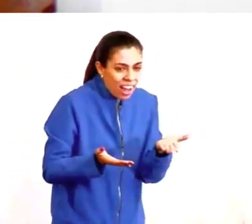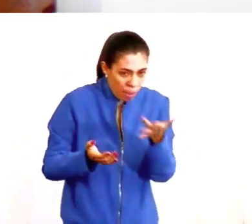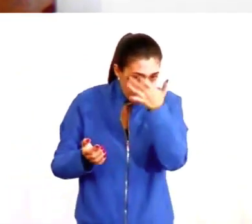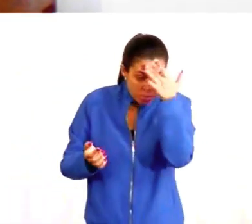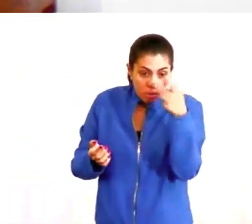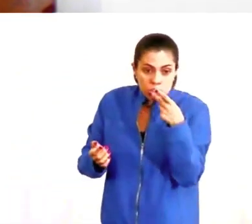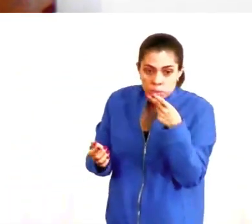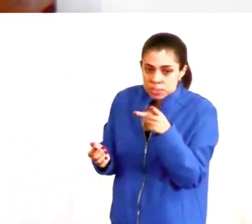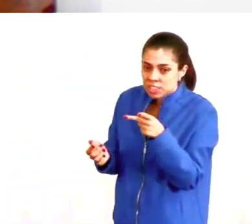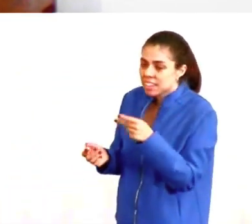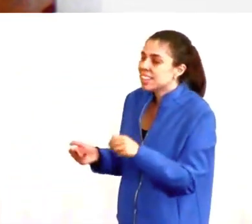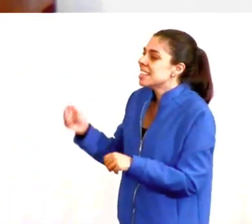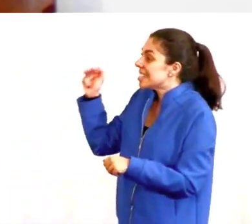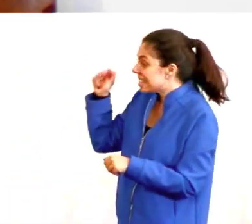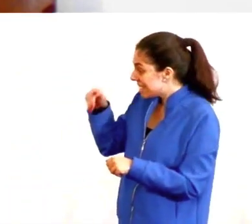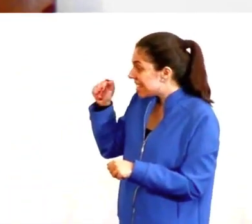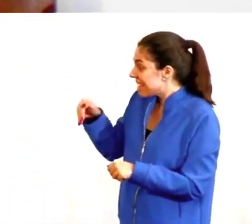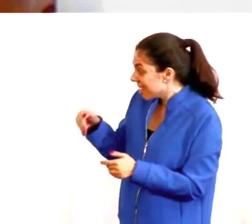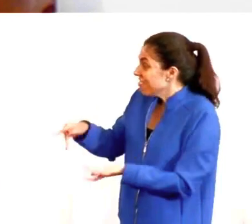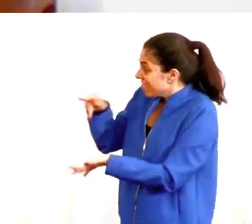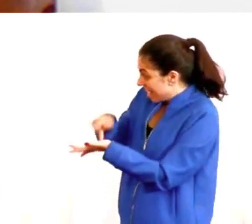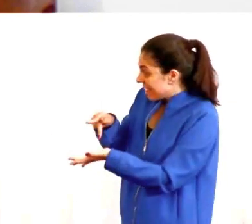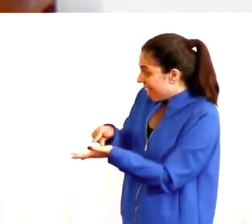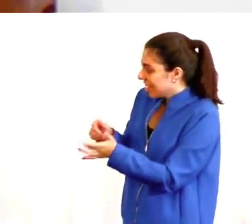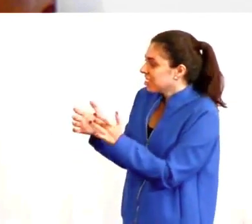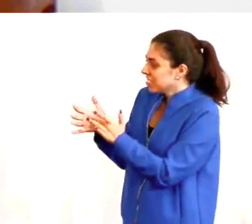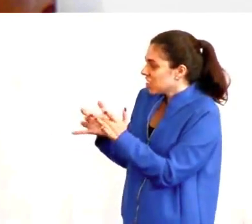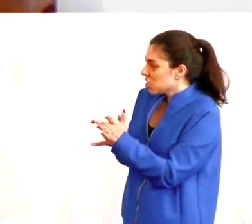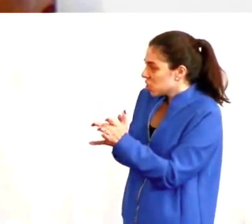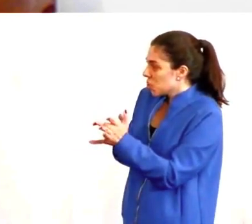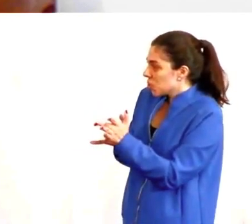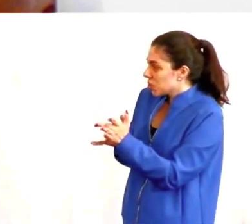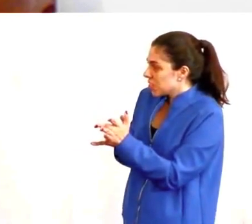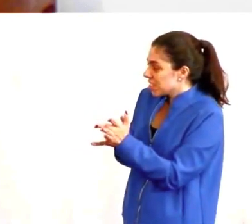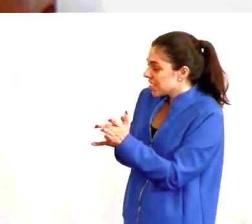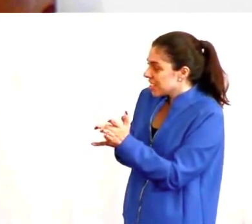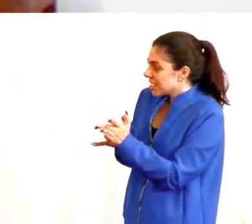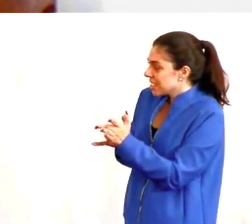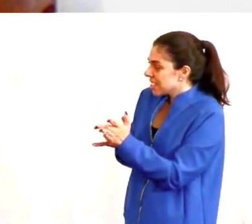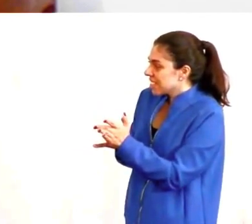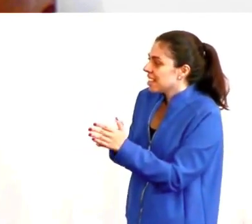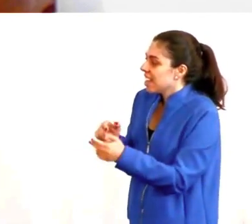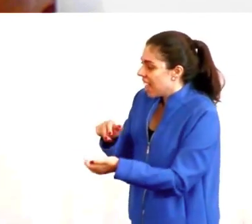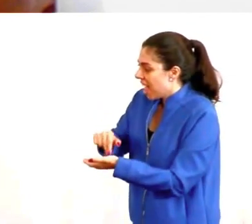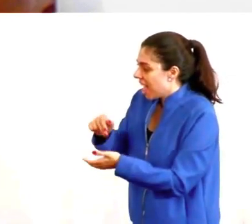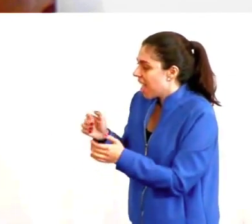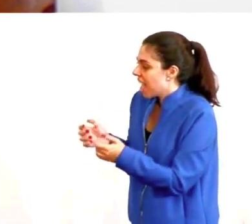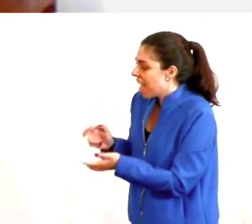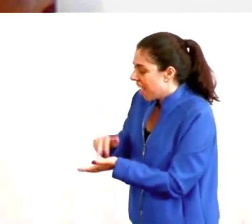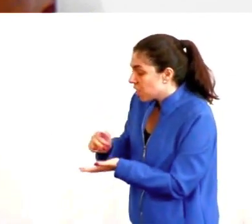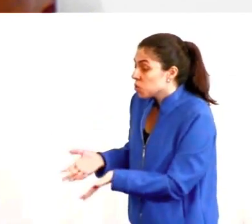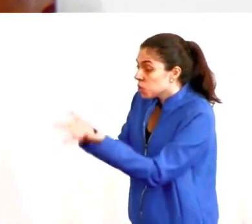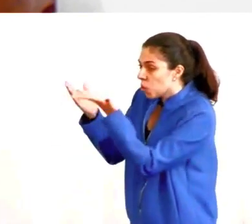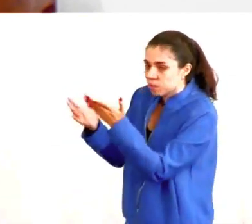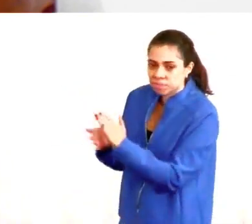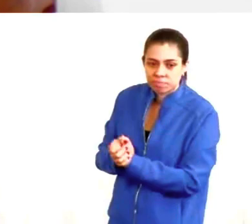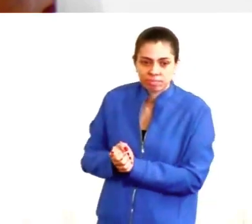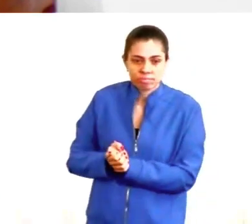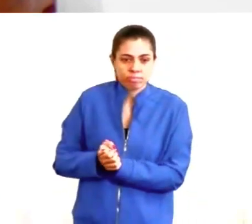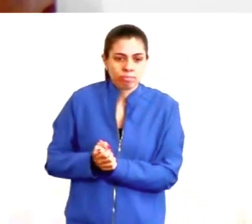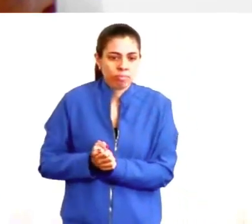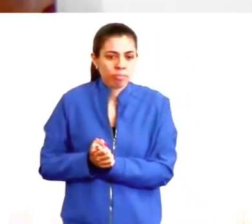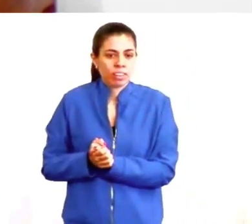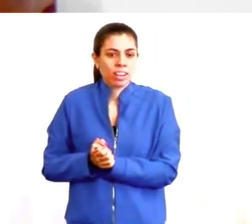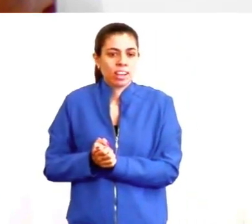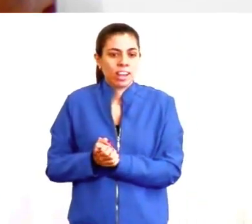pessoas. A ressurreição era a esperança das pessoas. A ressurreição era o fim